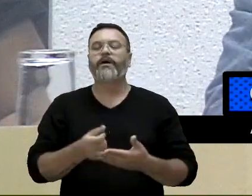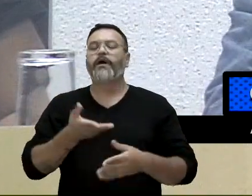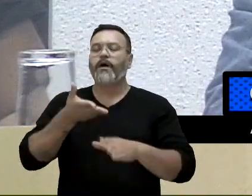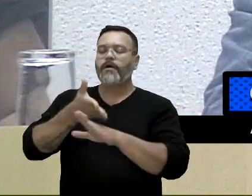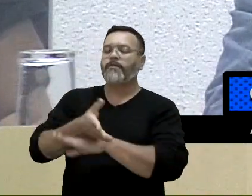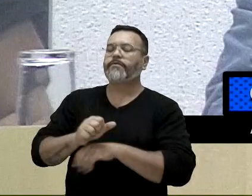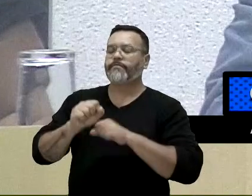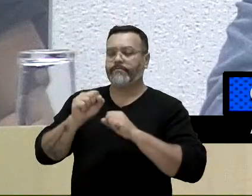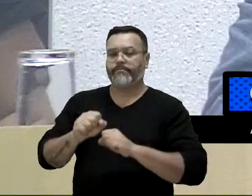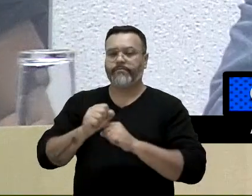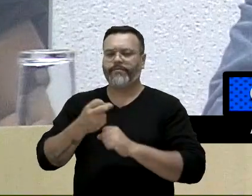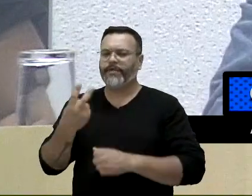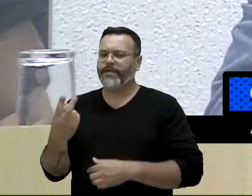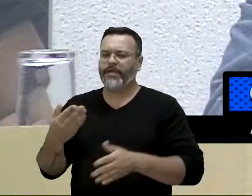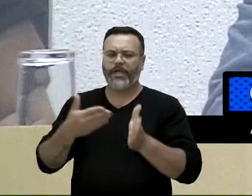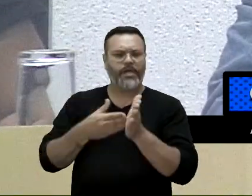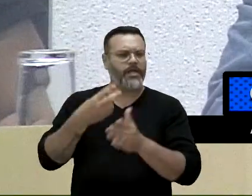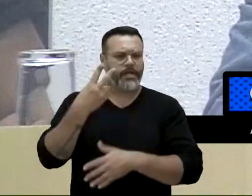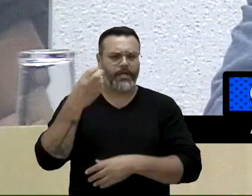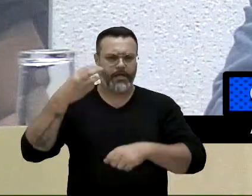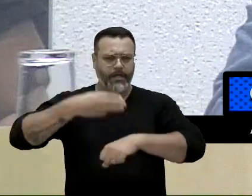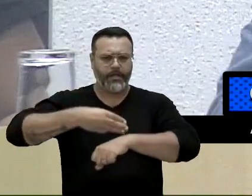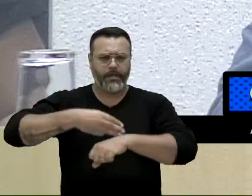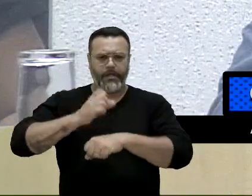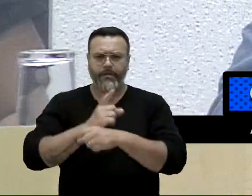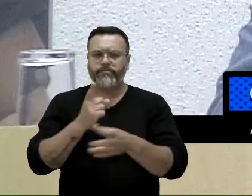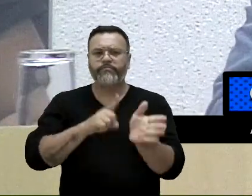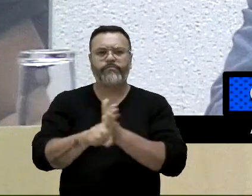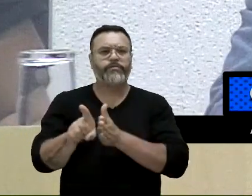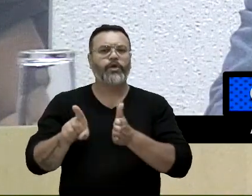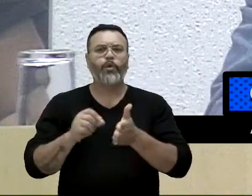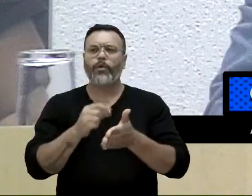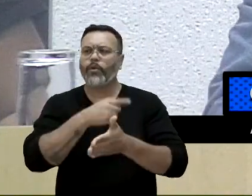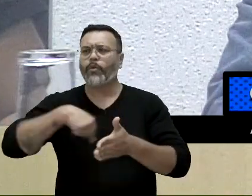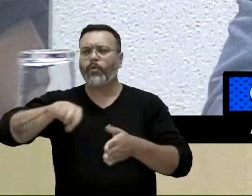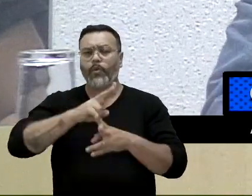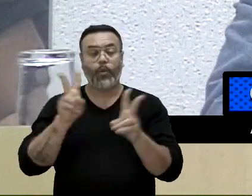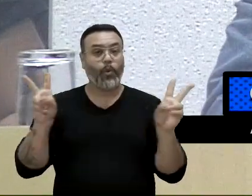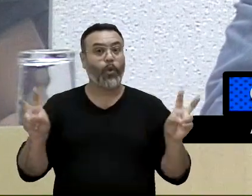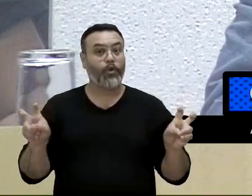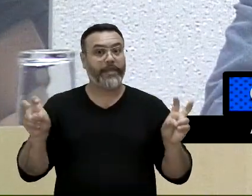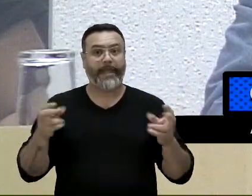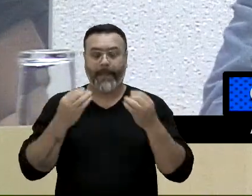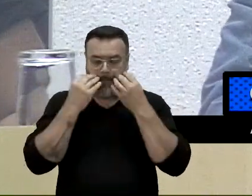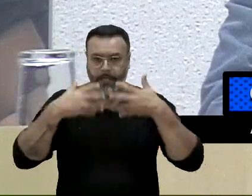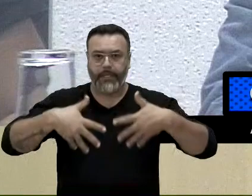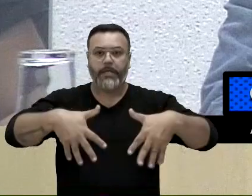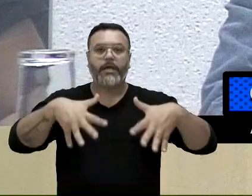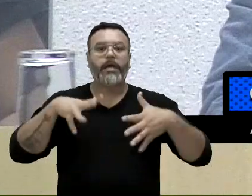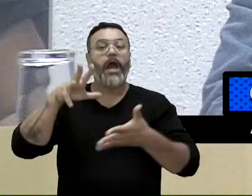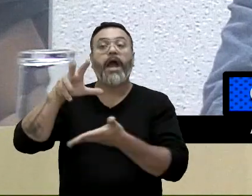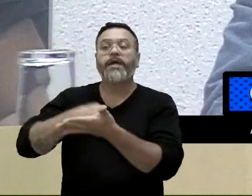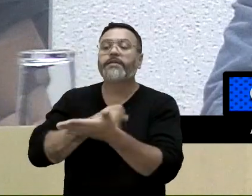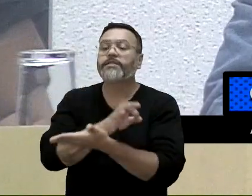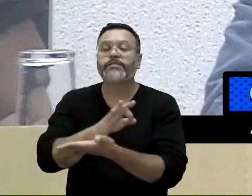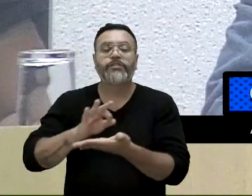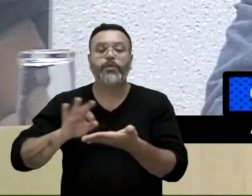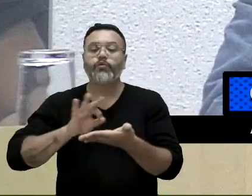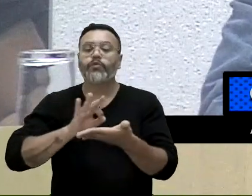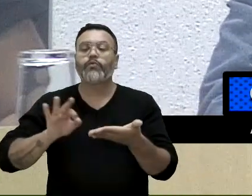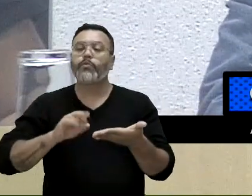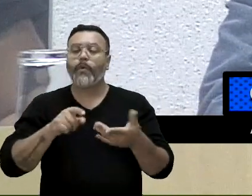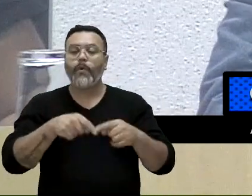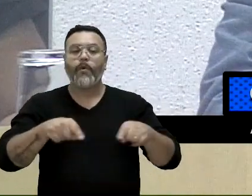usando a tribuna por até 2 minutos para fazer as perguntas sobre o tema dessa audiência. Basta se inscrever preenchendo o formulário que está